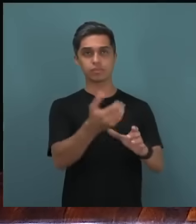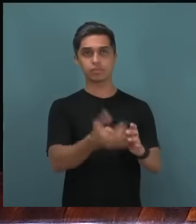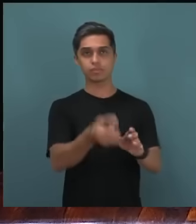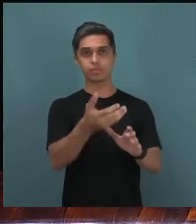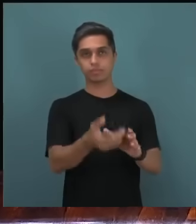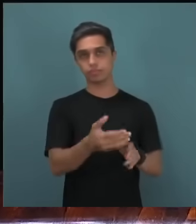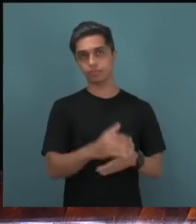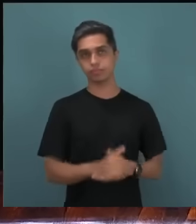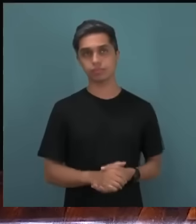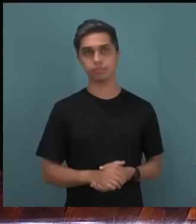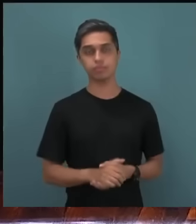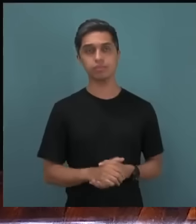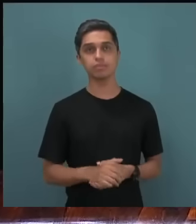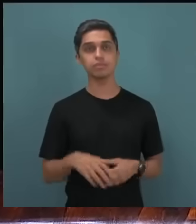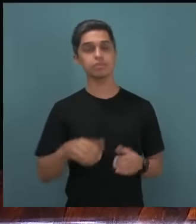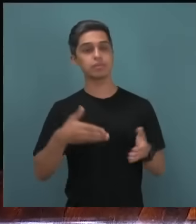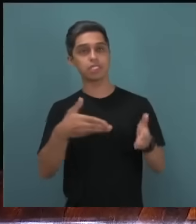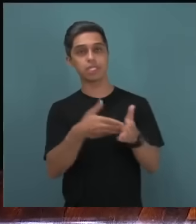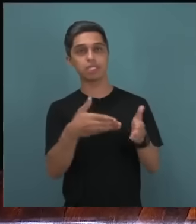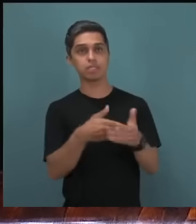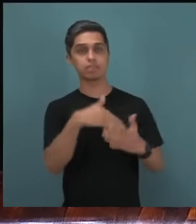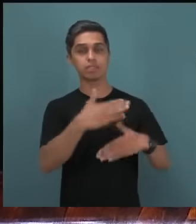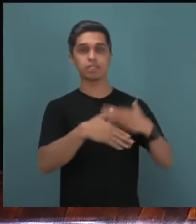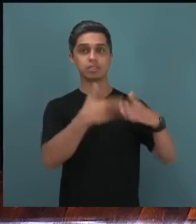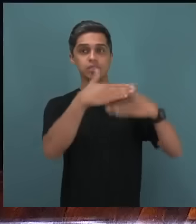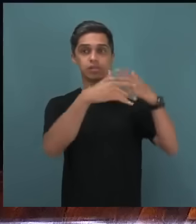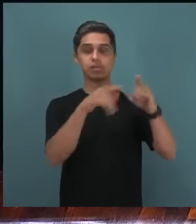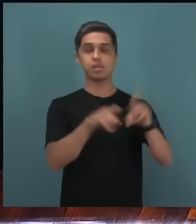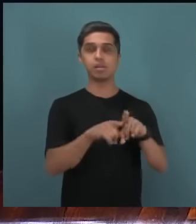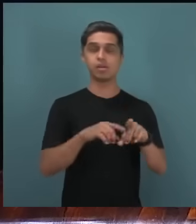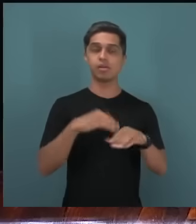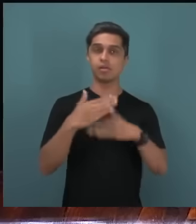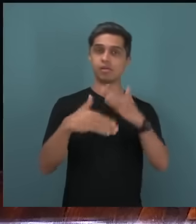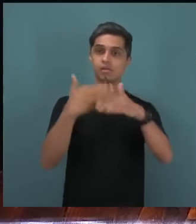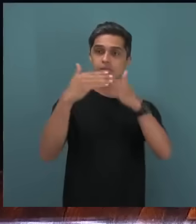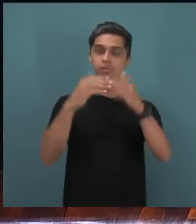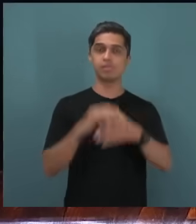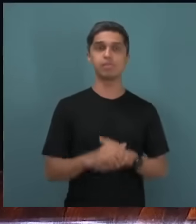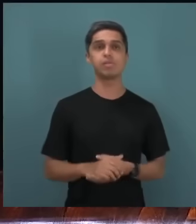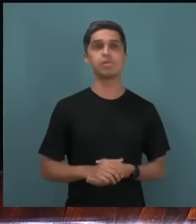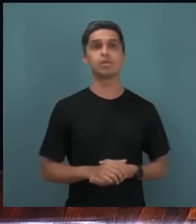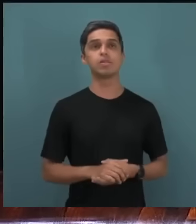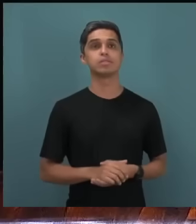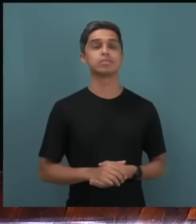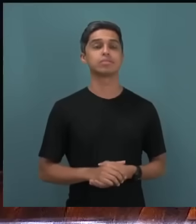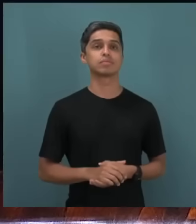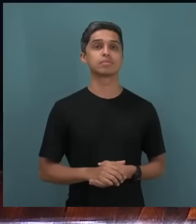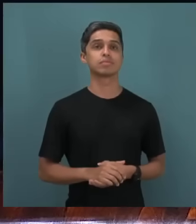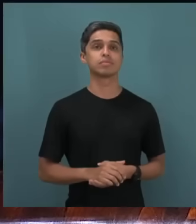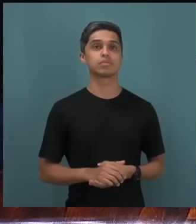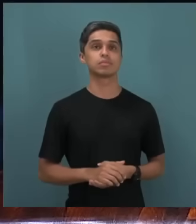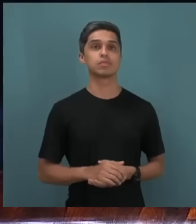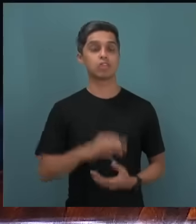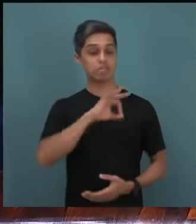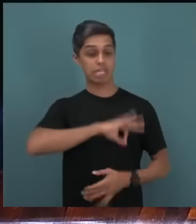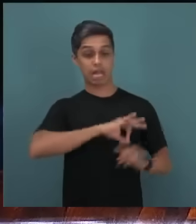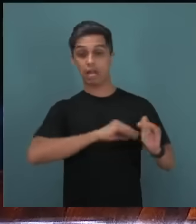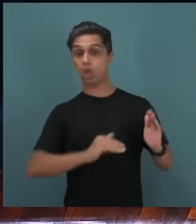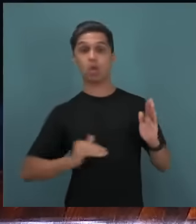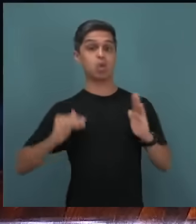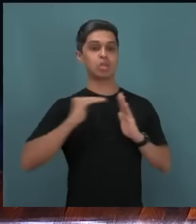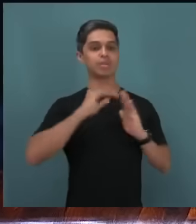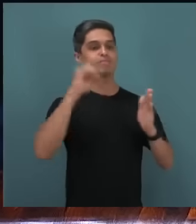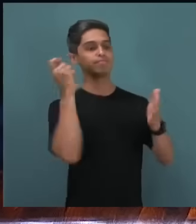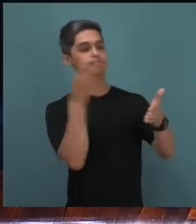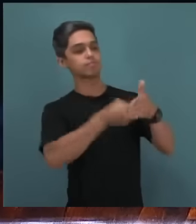produtivo e barram o crescimento e o desenvolvimento, cortar os super salários